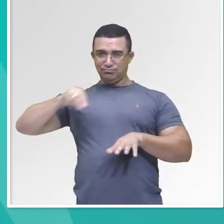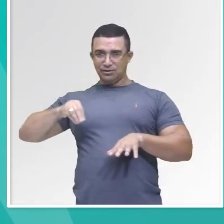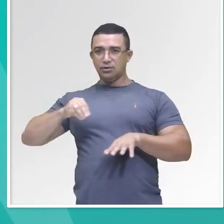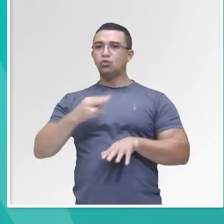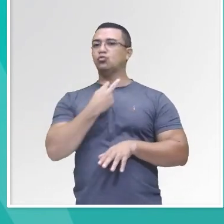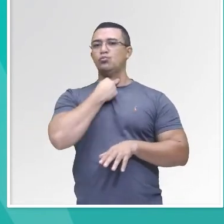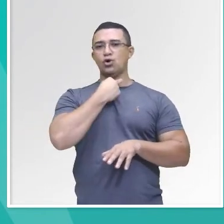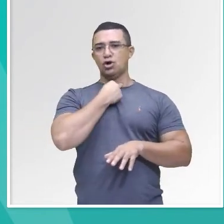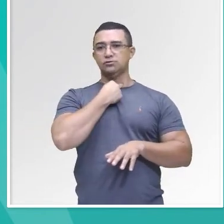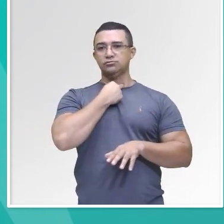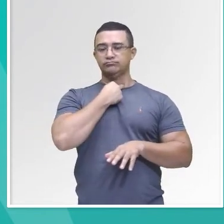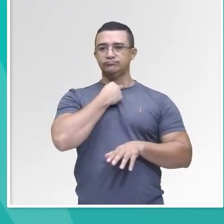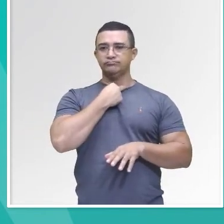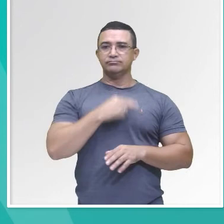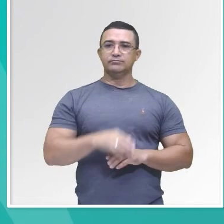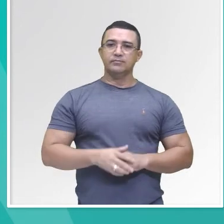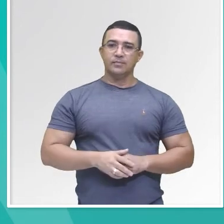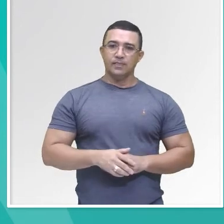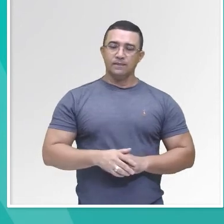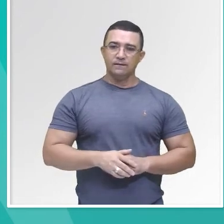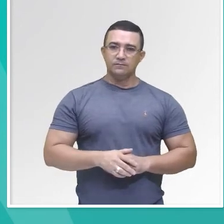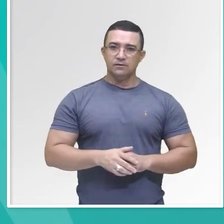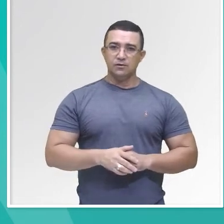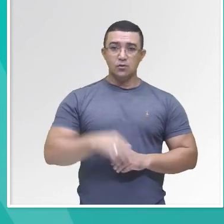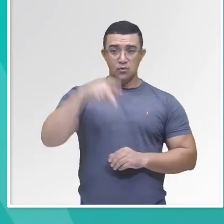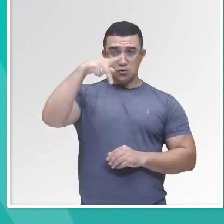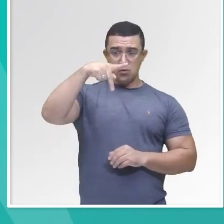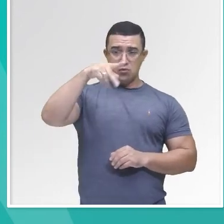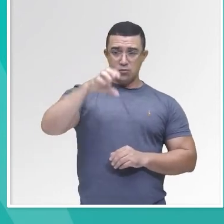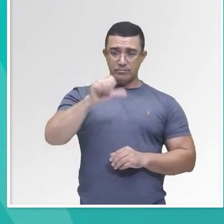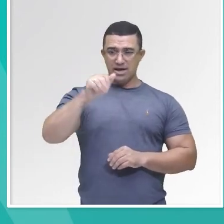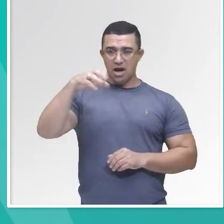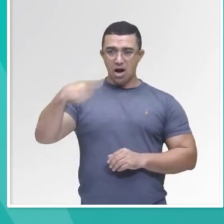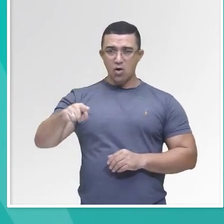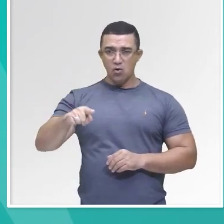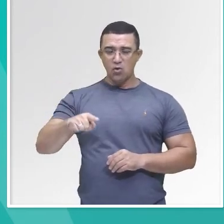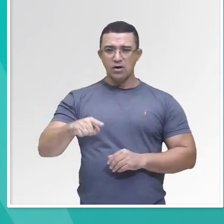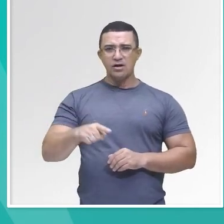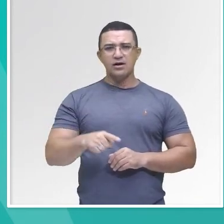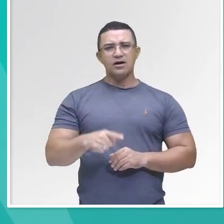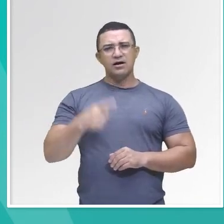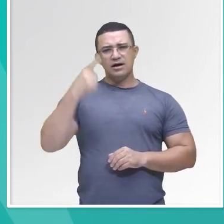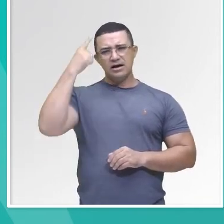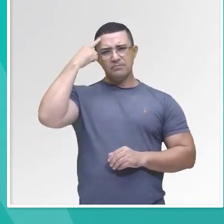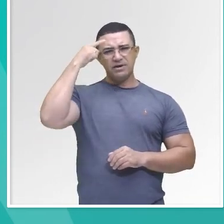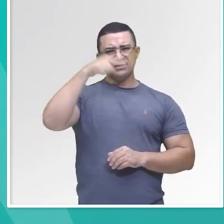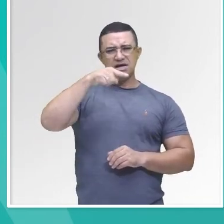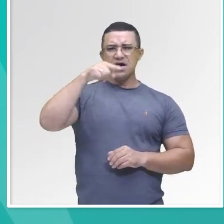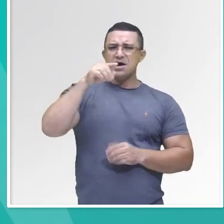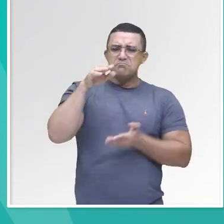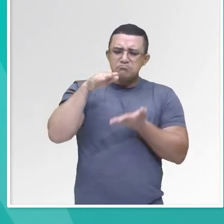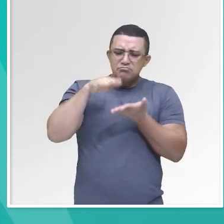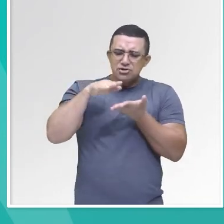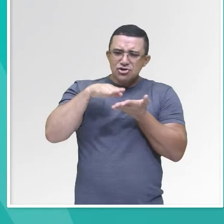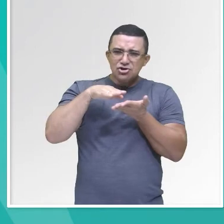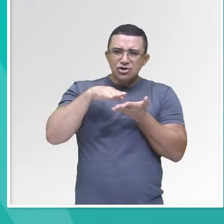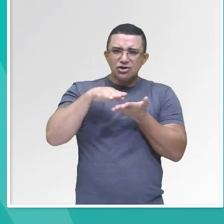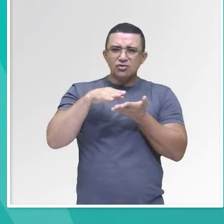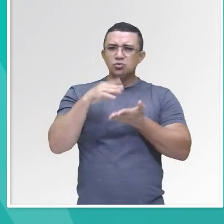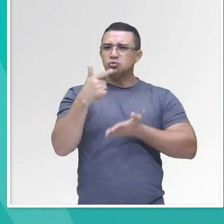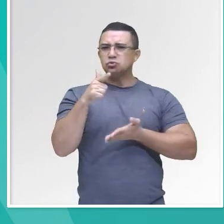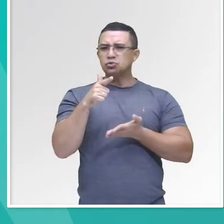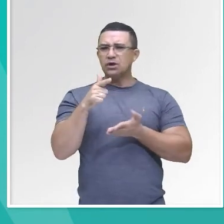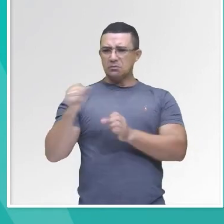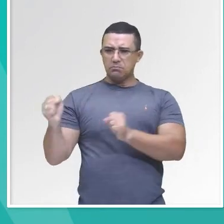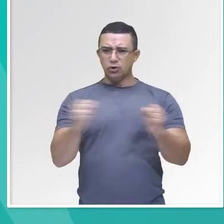E o peão, ele é cheio de particularidades. Normalmente a gente acha por ele ser pequenininho, ele não tem poder.